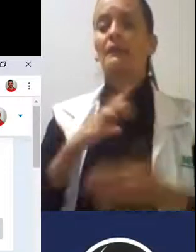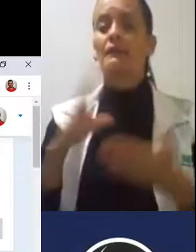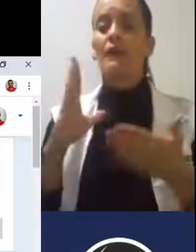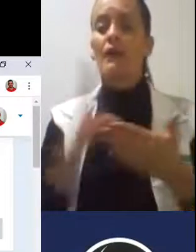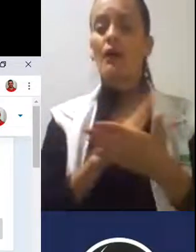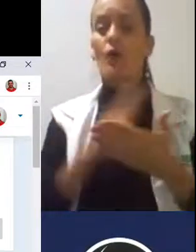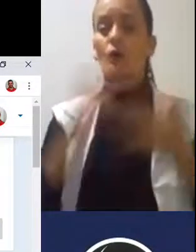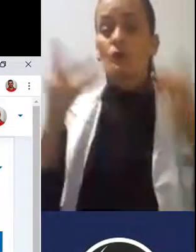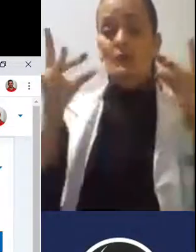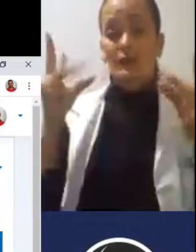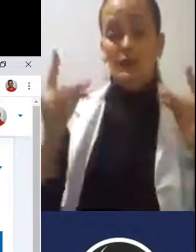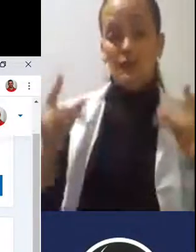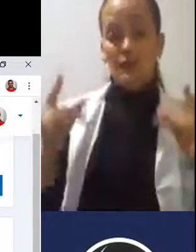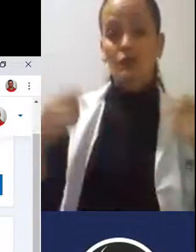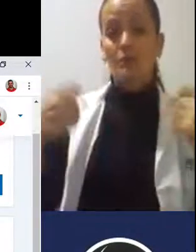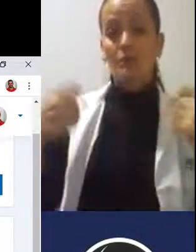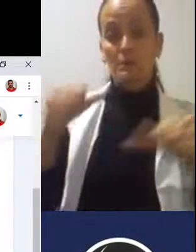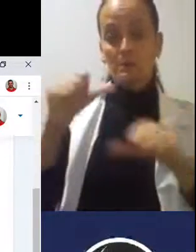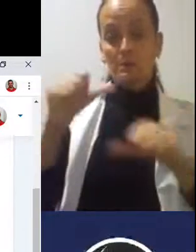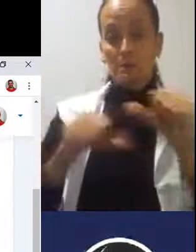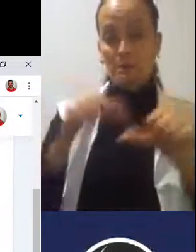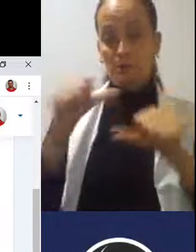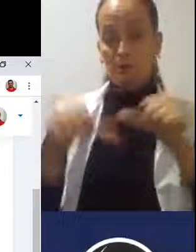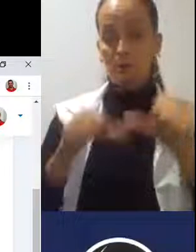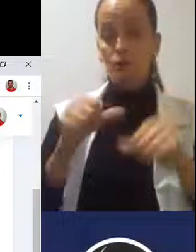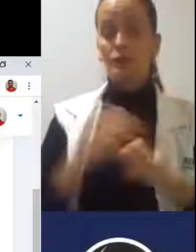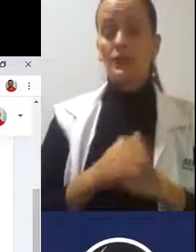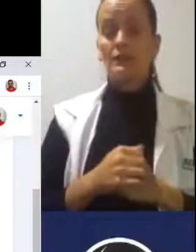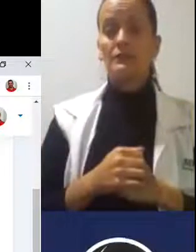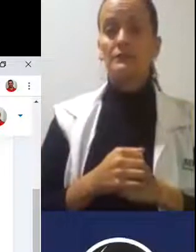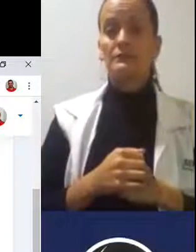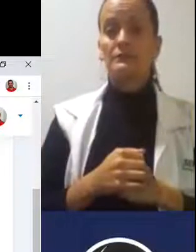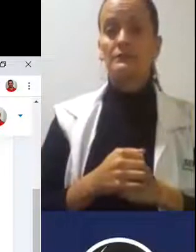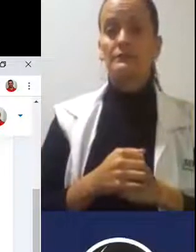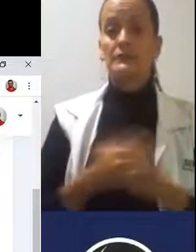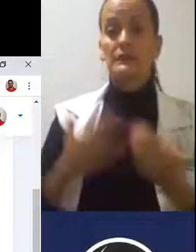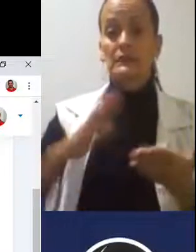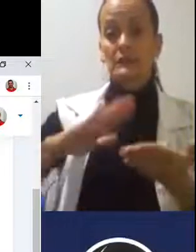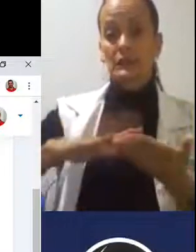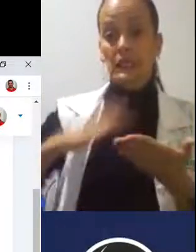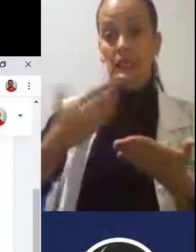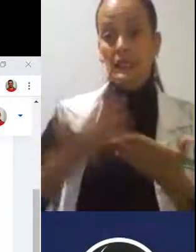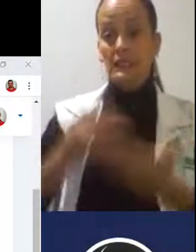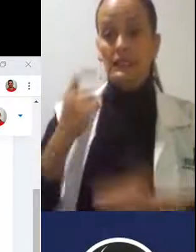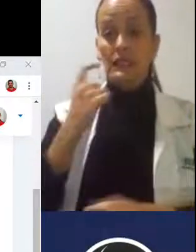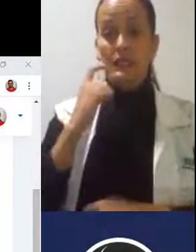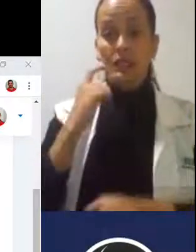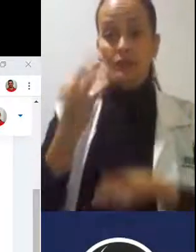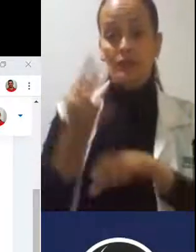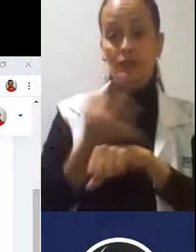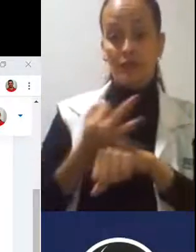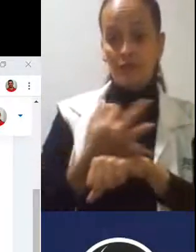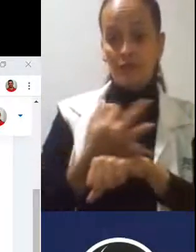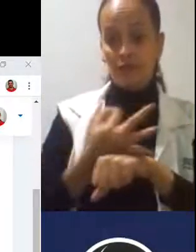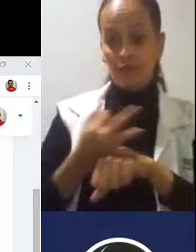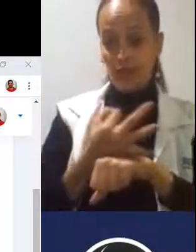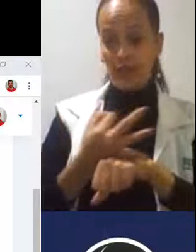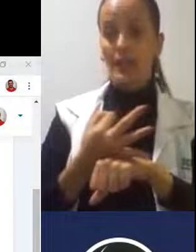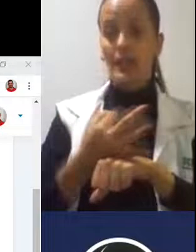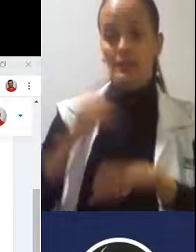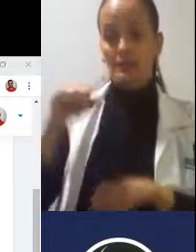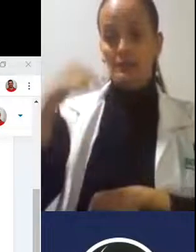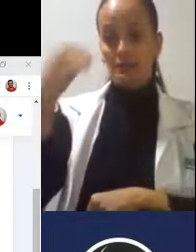alinhar, porque como a intérprete nossa e a Cintia, ela vai entrar de férias na próxima semana,